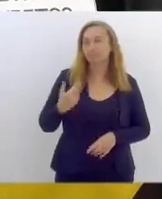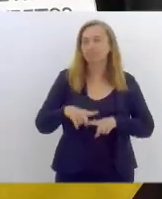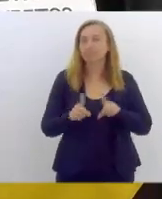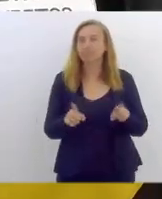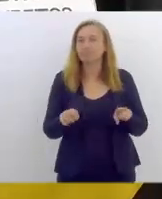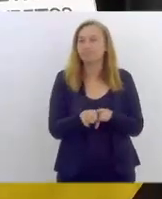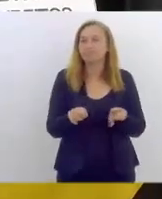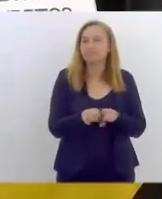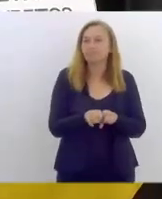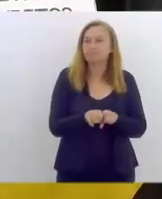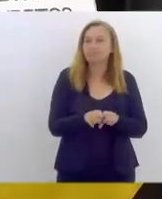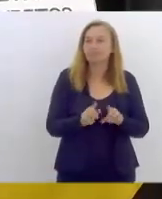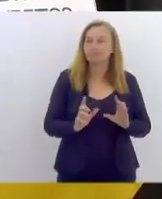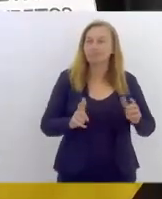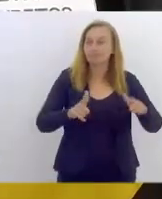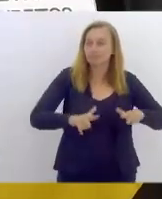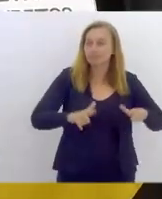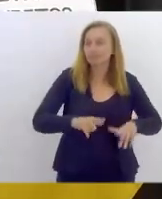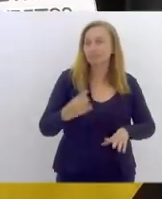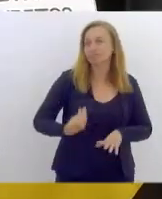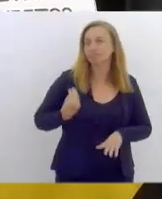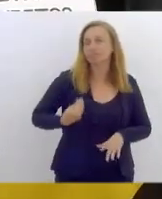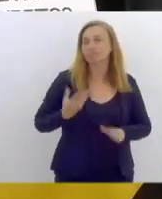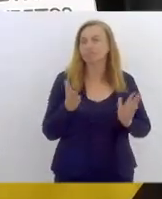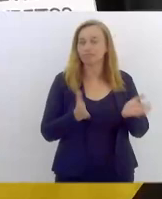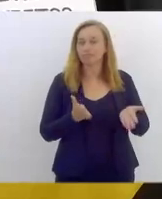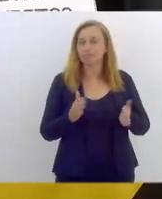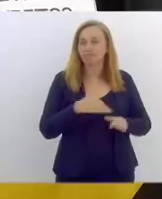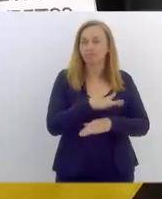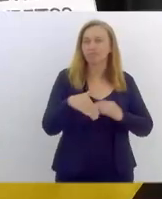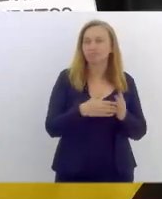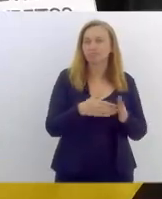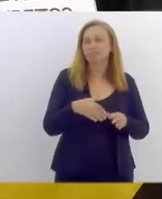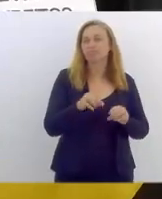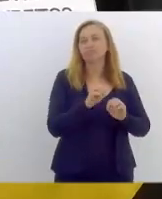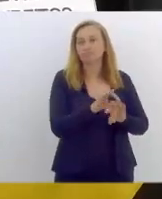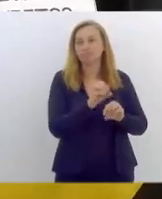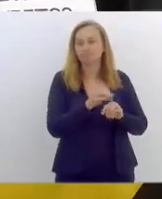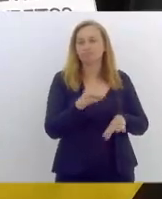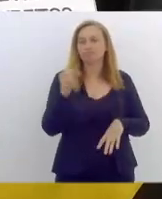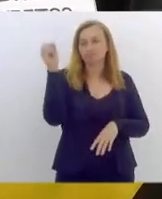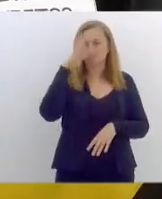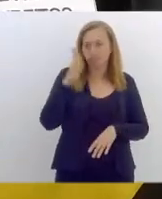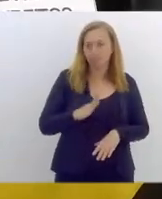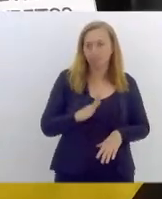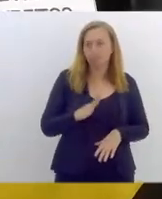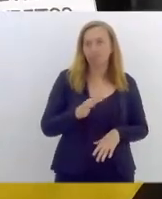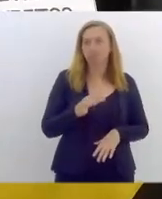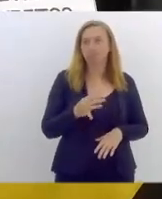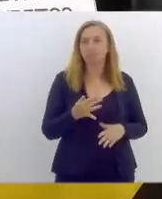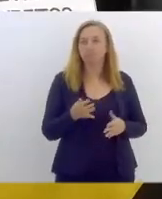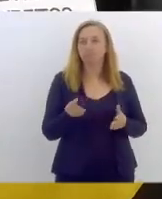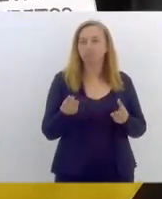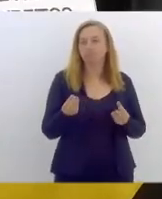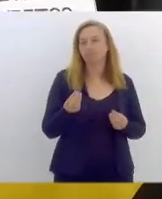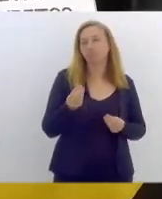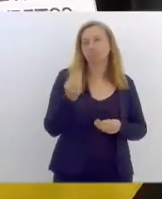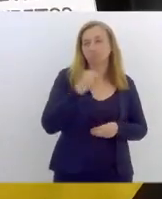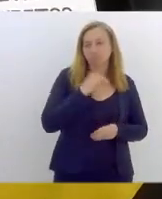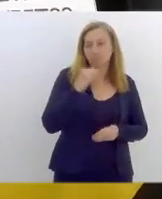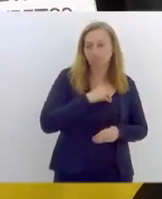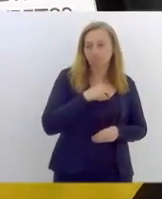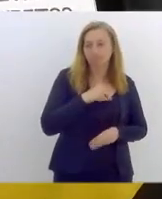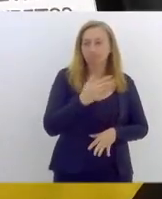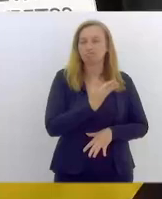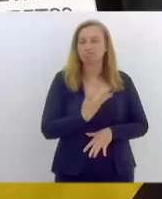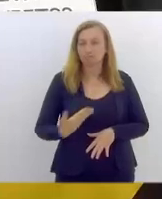para esse centro do que a gente vive hoje, né, em toda a educação no Brasil, né, tão desmotivada, tão sucateada por esse governo, a